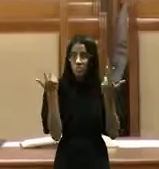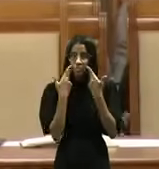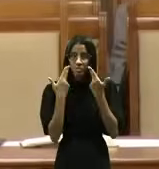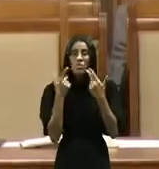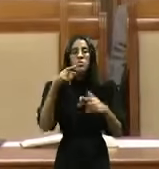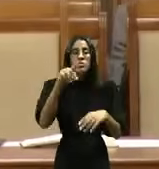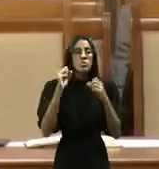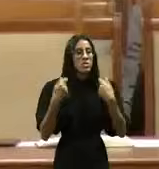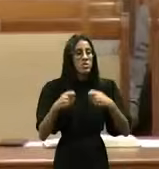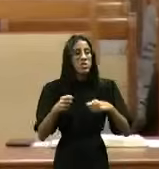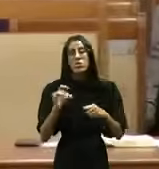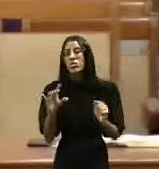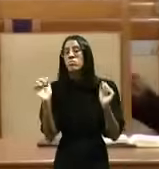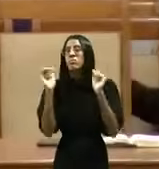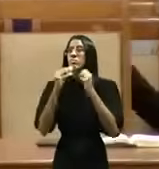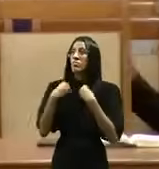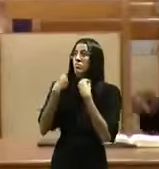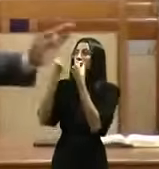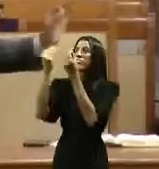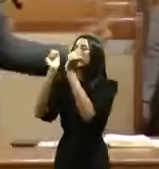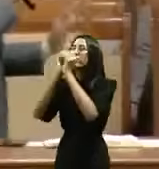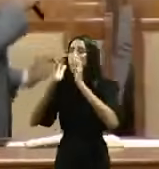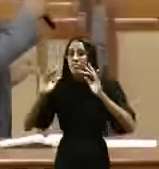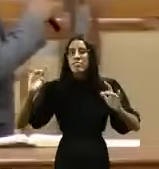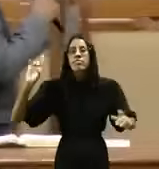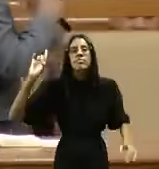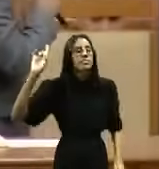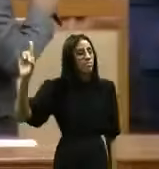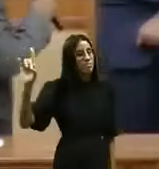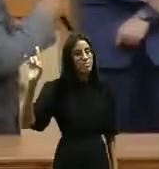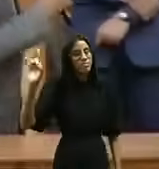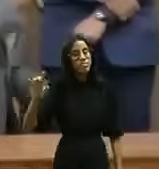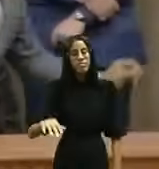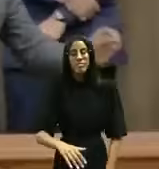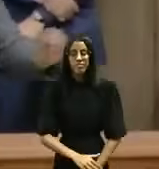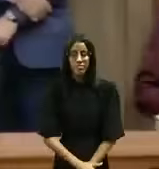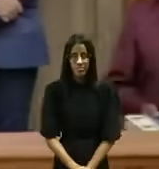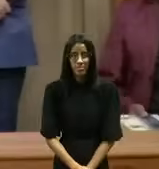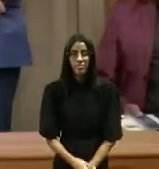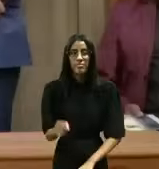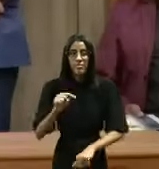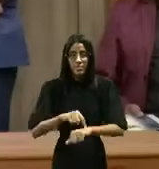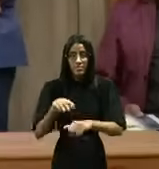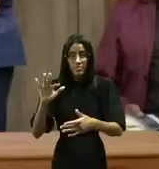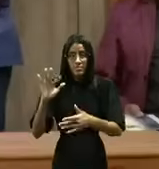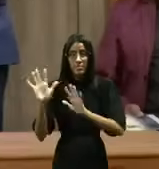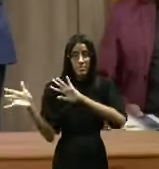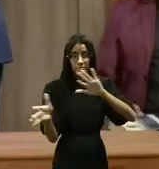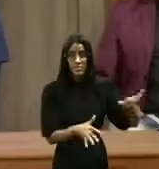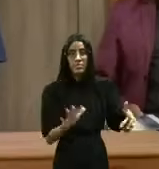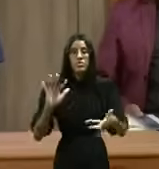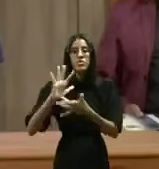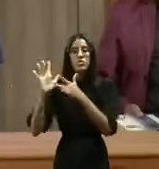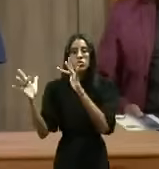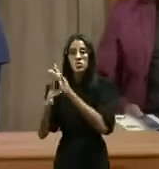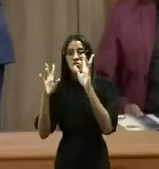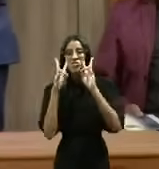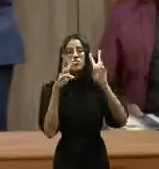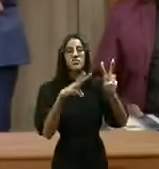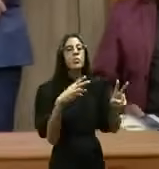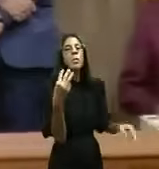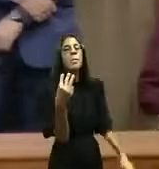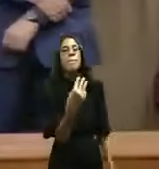Diga aí Tem coisa que é só para glorificar quando Jesus olhou para Marta e Maria Elas